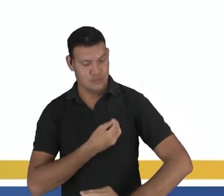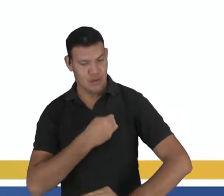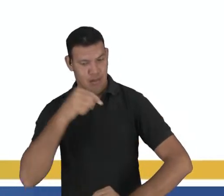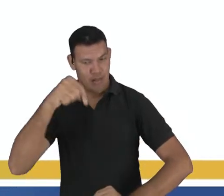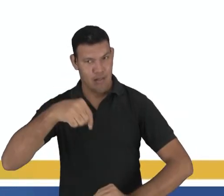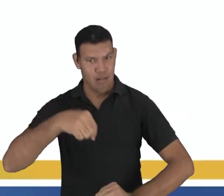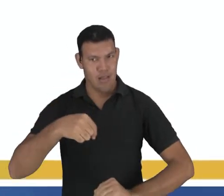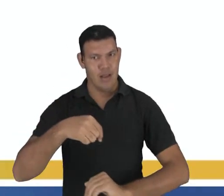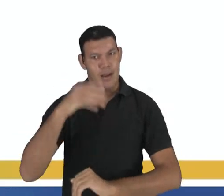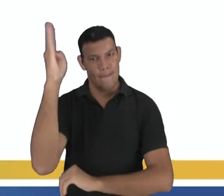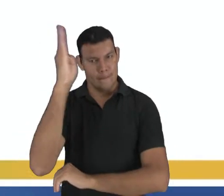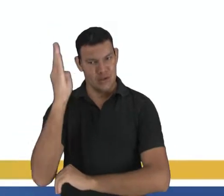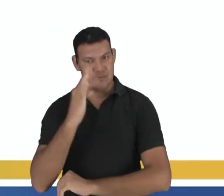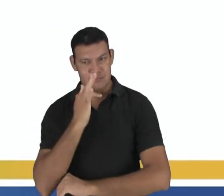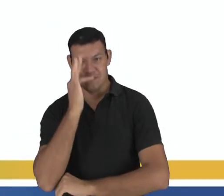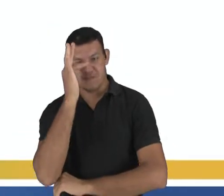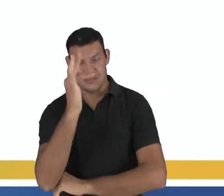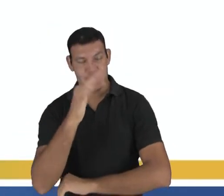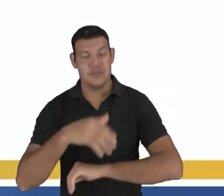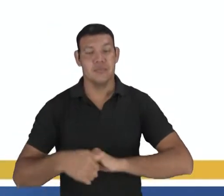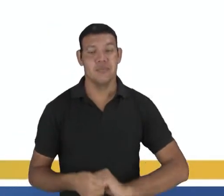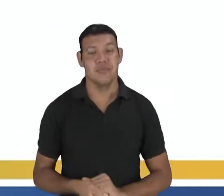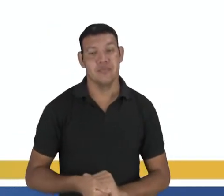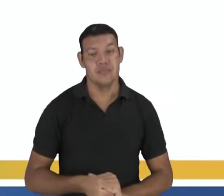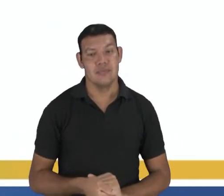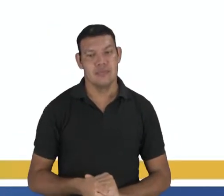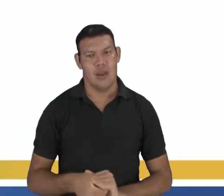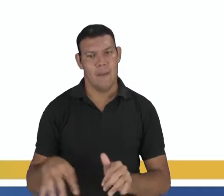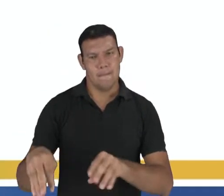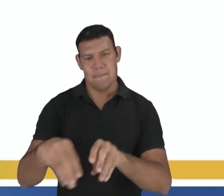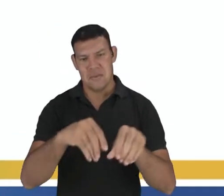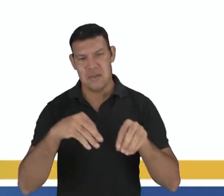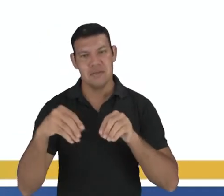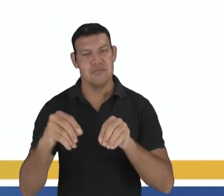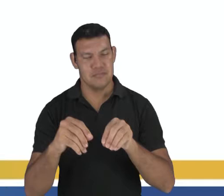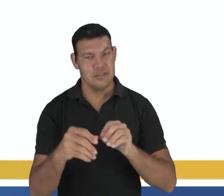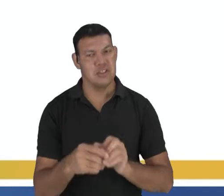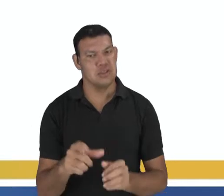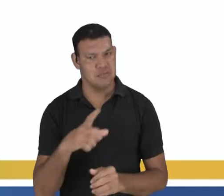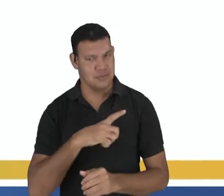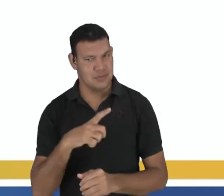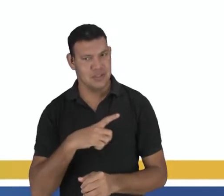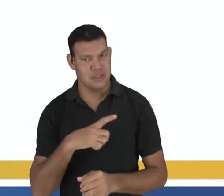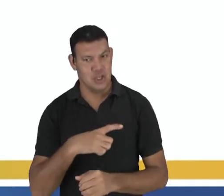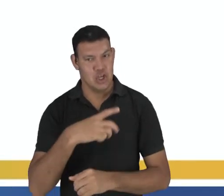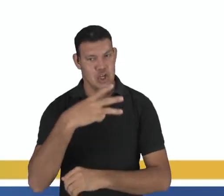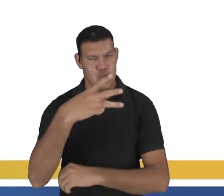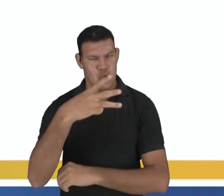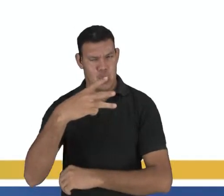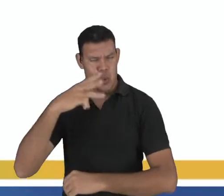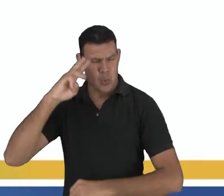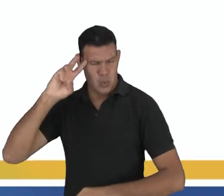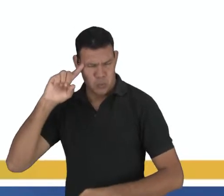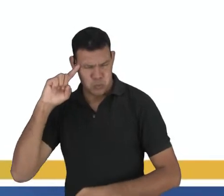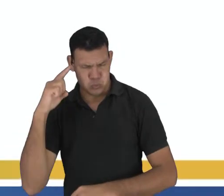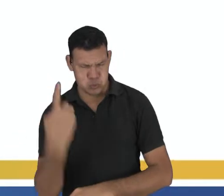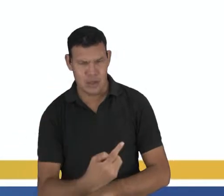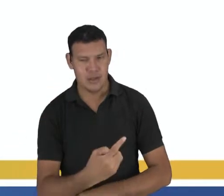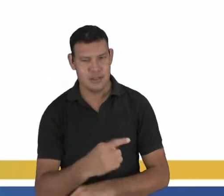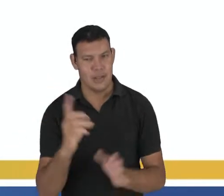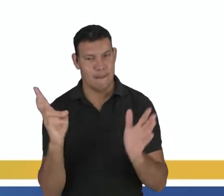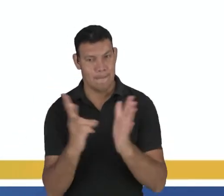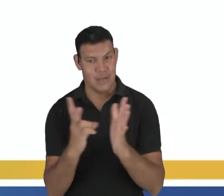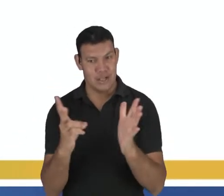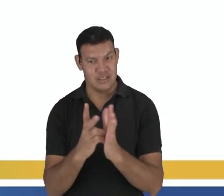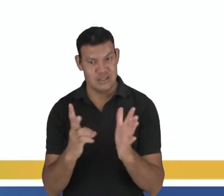a formar o futuro território brasileiro. Essas terras abrigavam pelo menos 3 milhões de índios. Quando